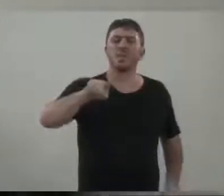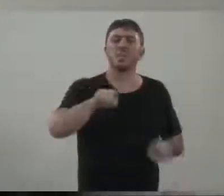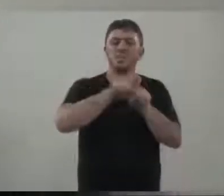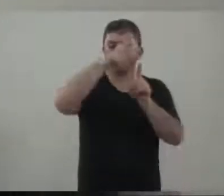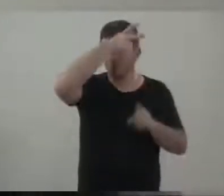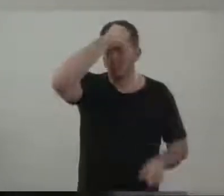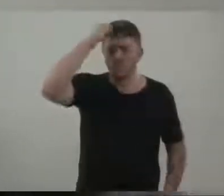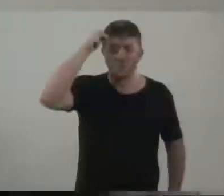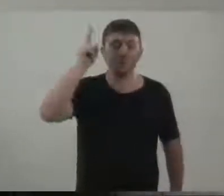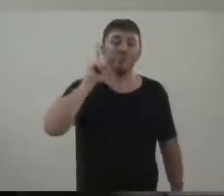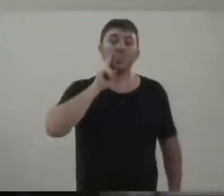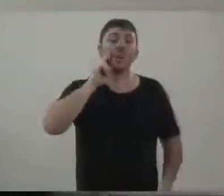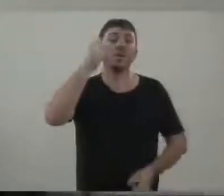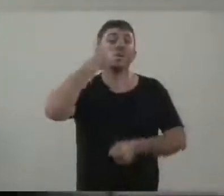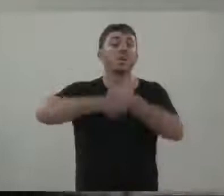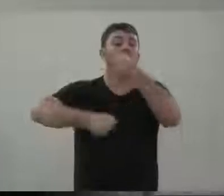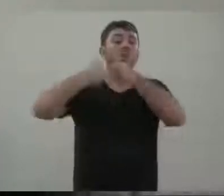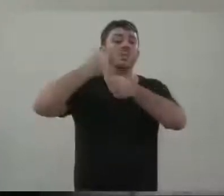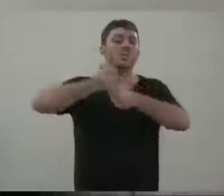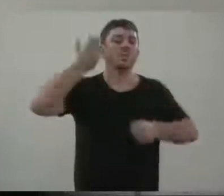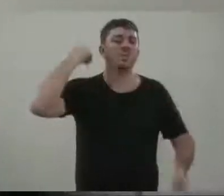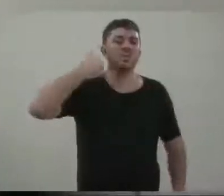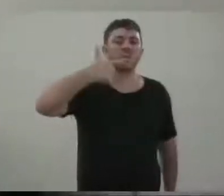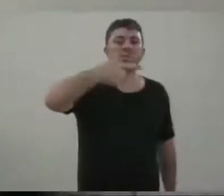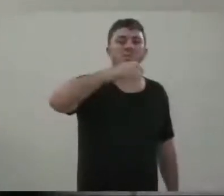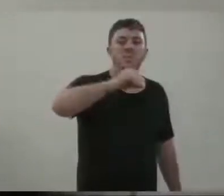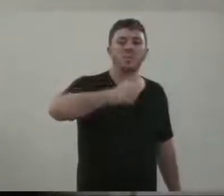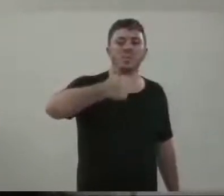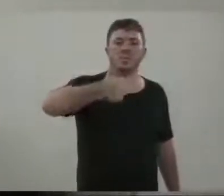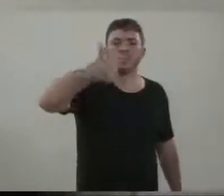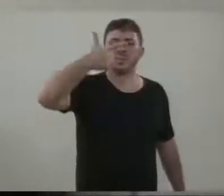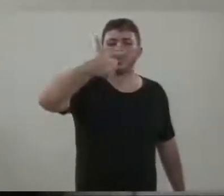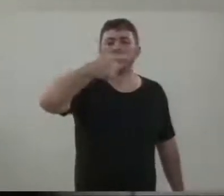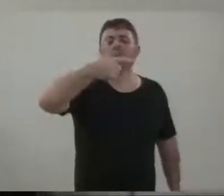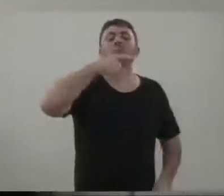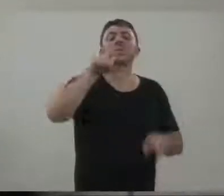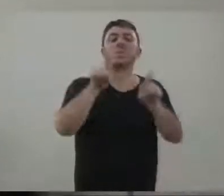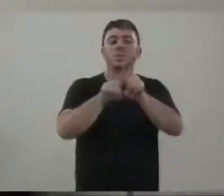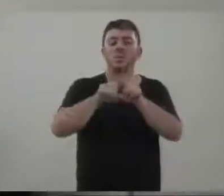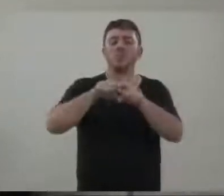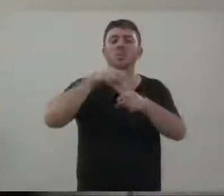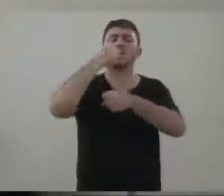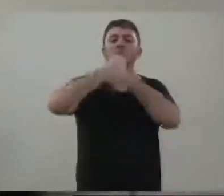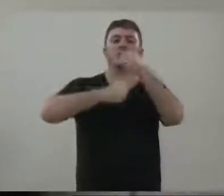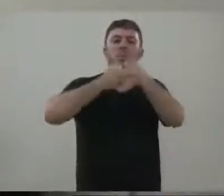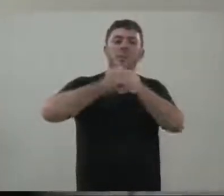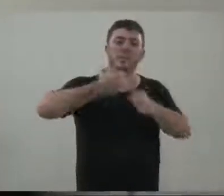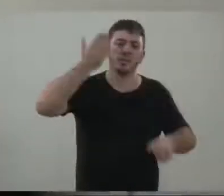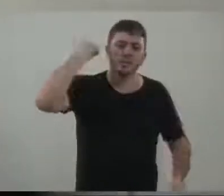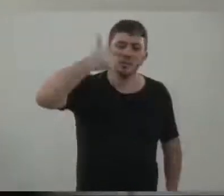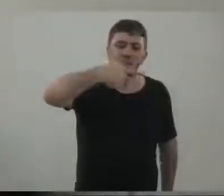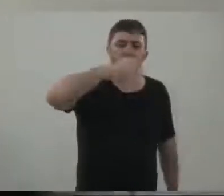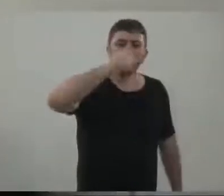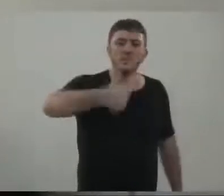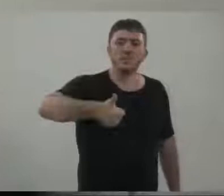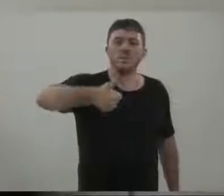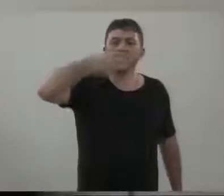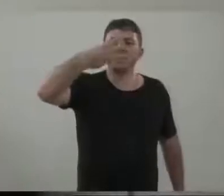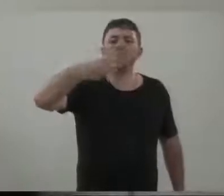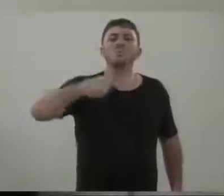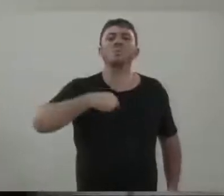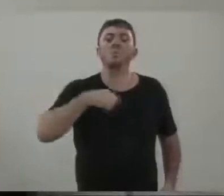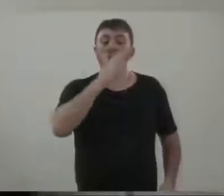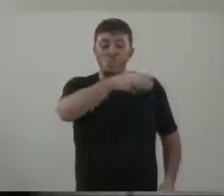2012, 2013, nós descobrimos o esquema e levamos, num dia, o Ministério Público e a CETESB, e